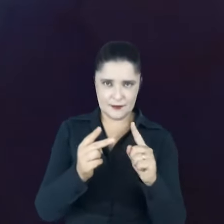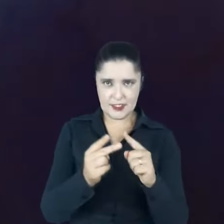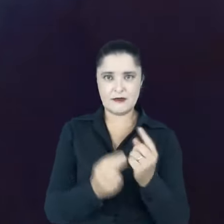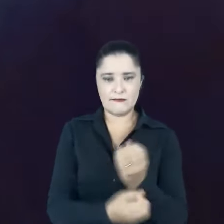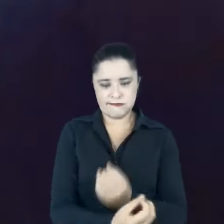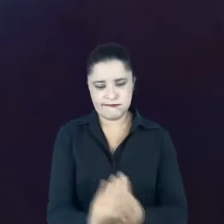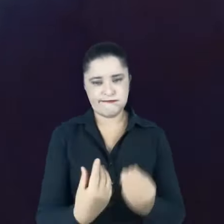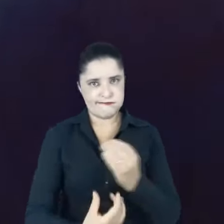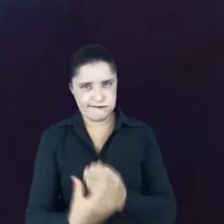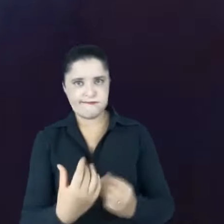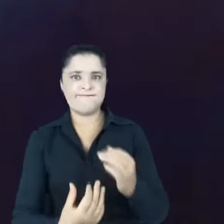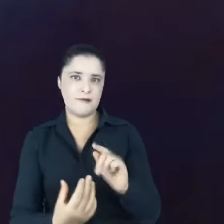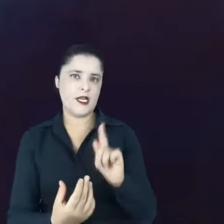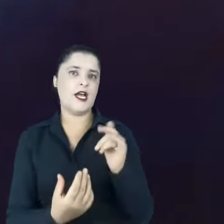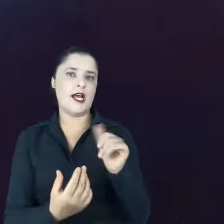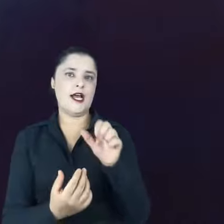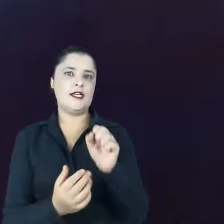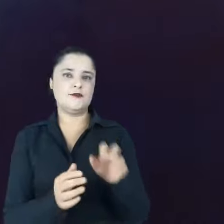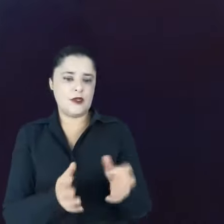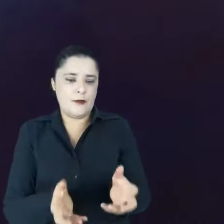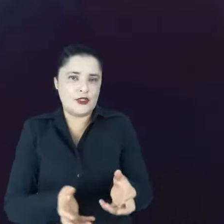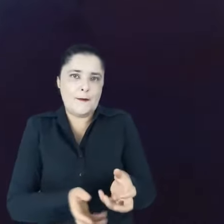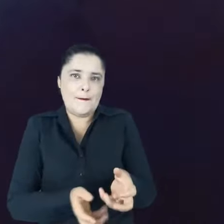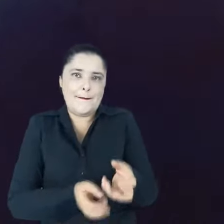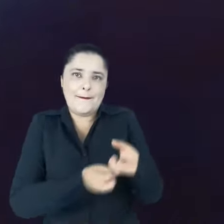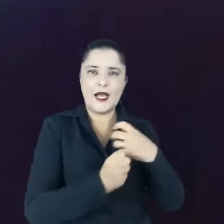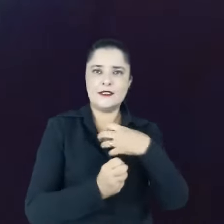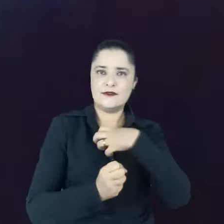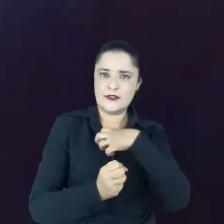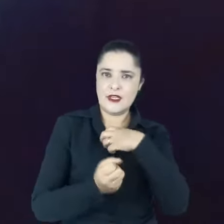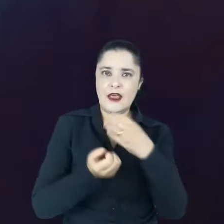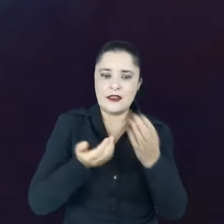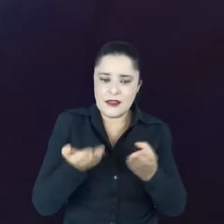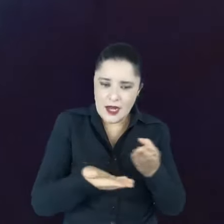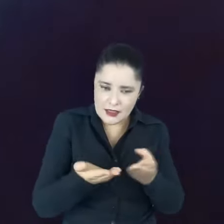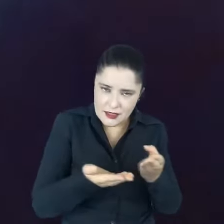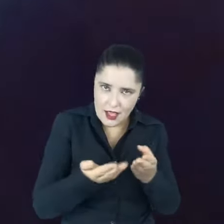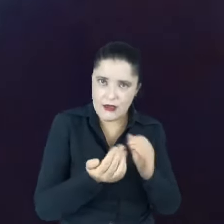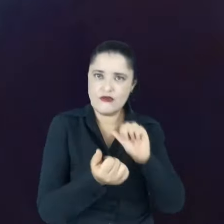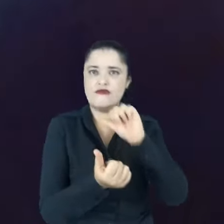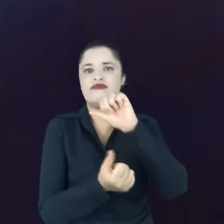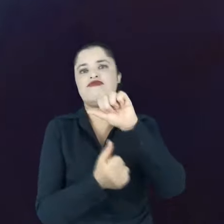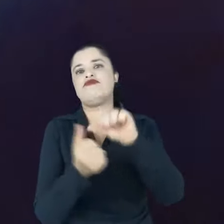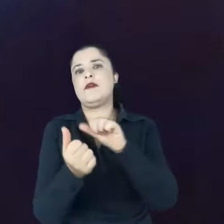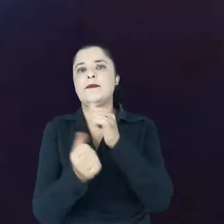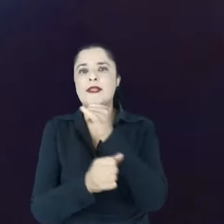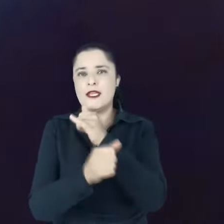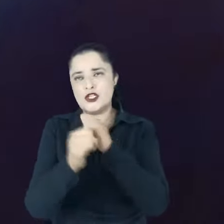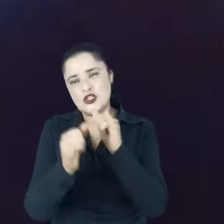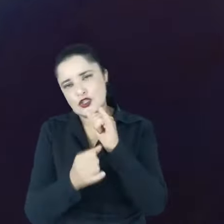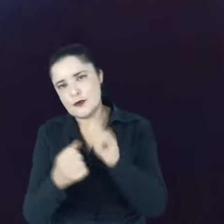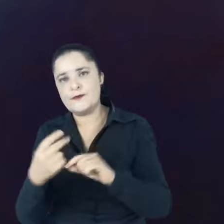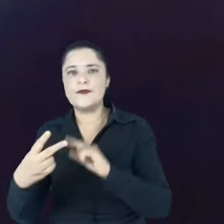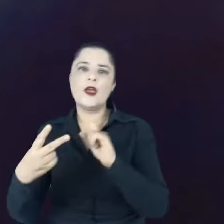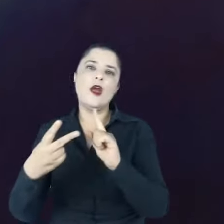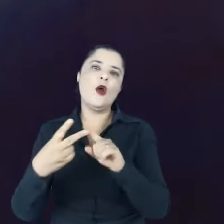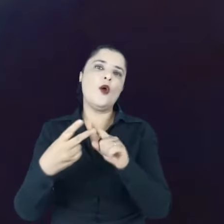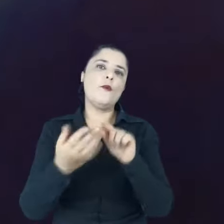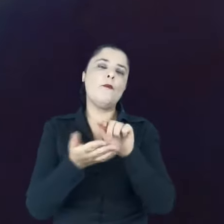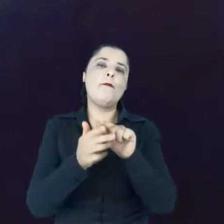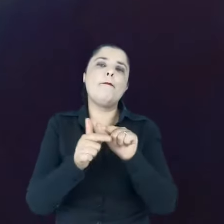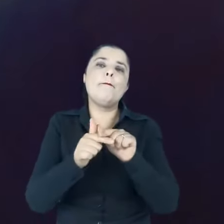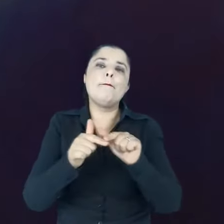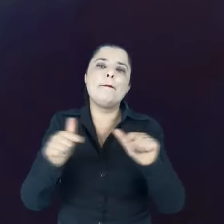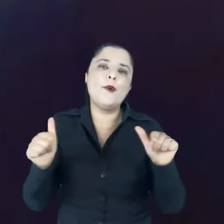pode capturar isso de alguma forma, tratar... ou para geração de energia, ou para uma purificação que depois viraria o